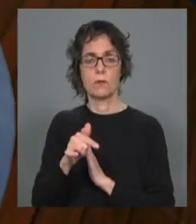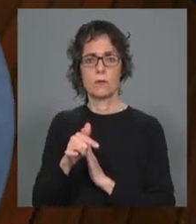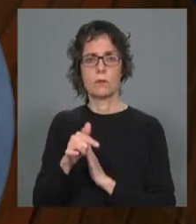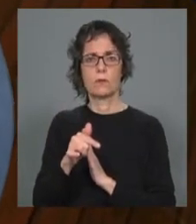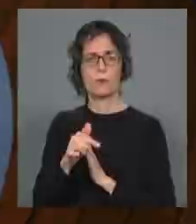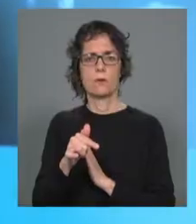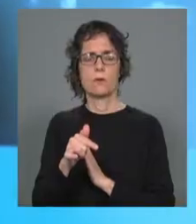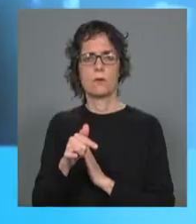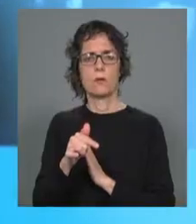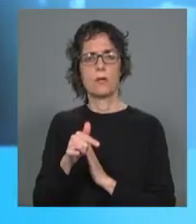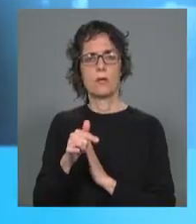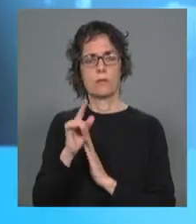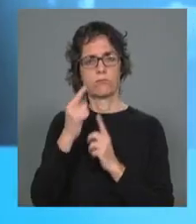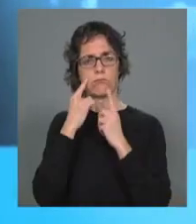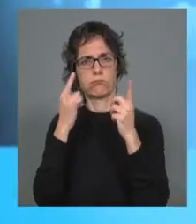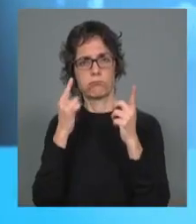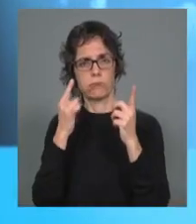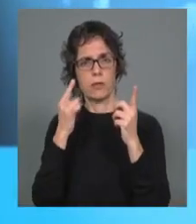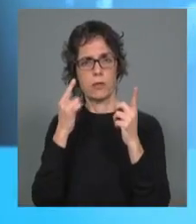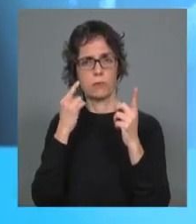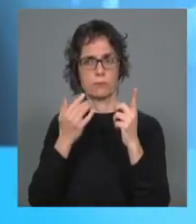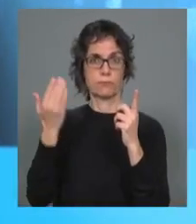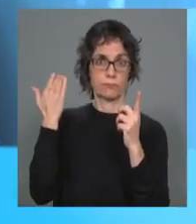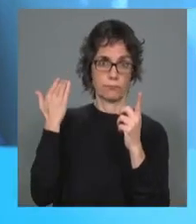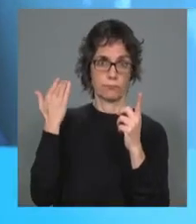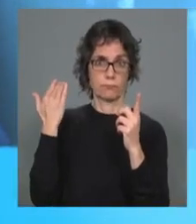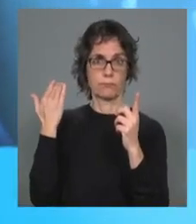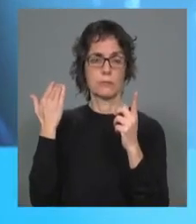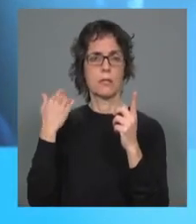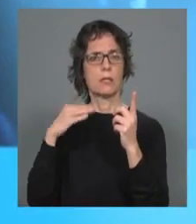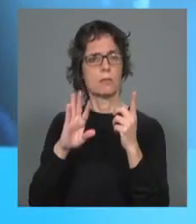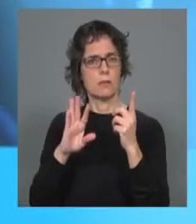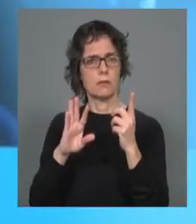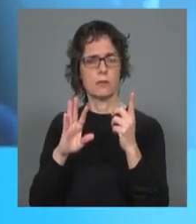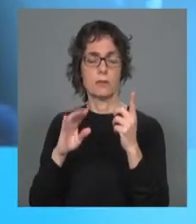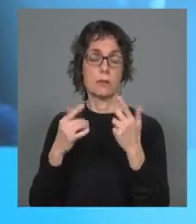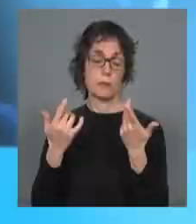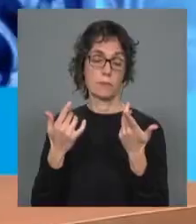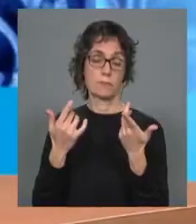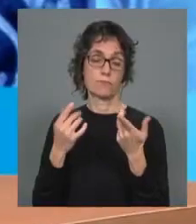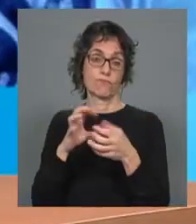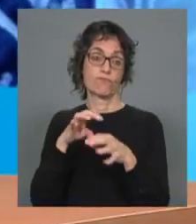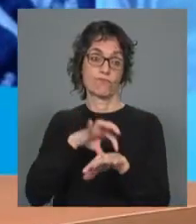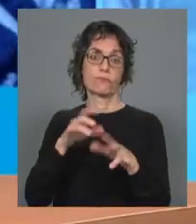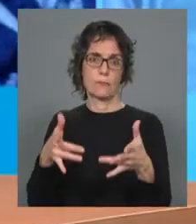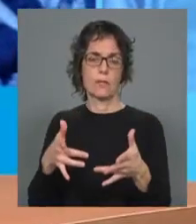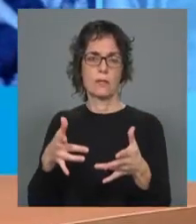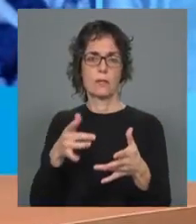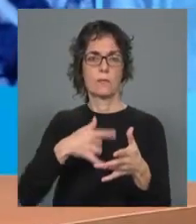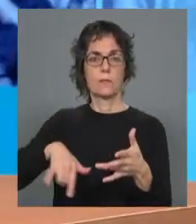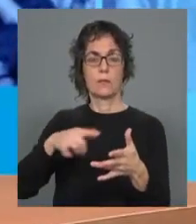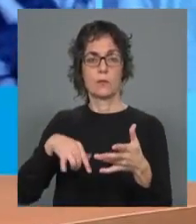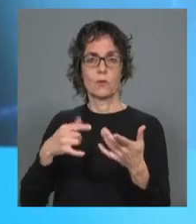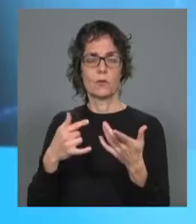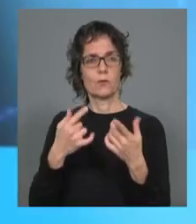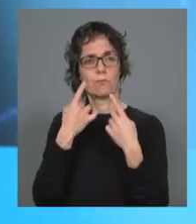já foi apresentado há algum tempo, mas também por motivos da pandemia não nos foi ainda possível dar-lhe o